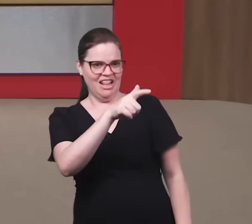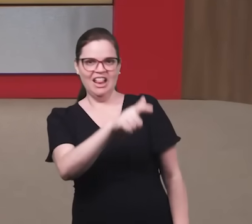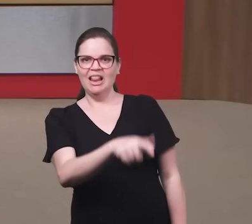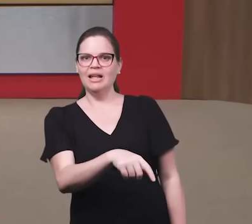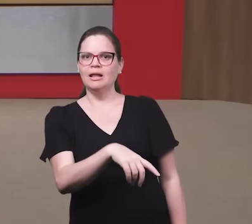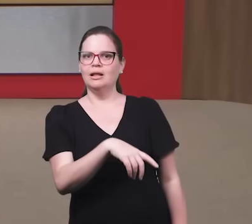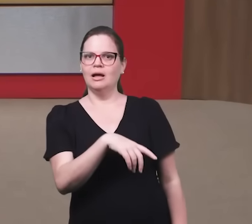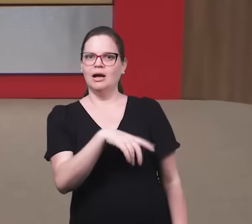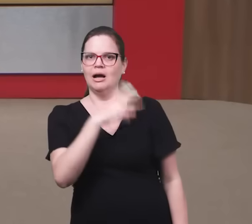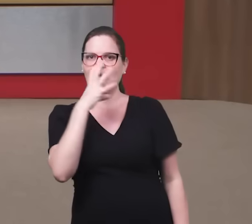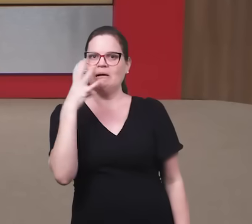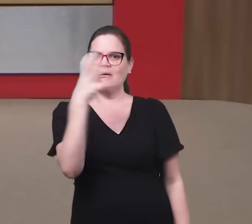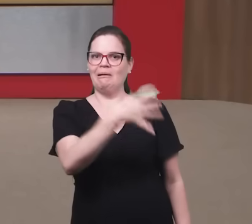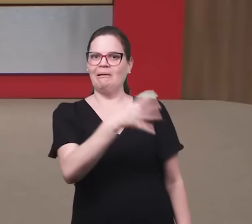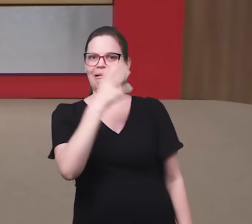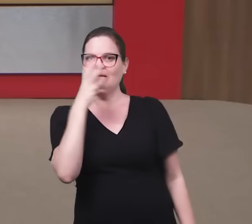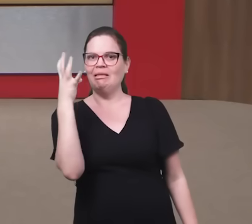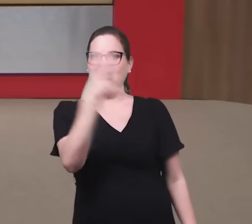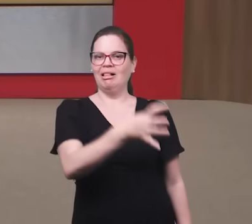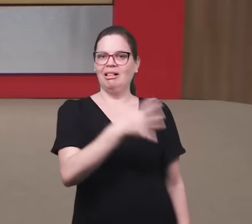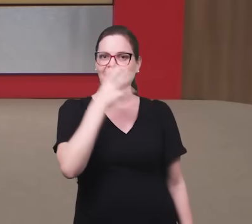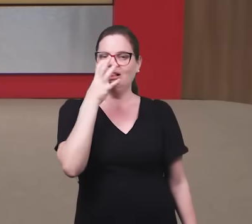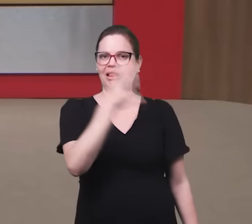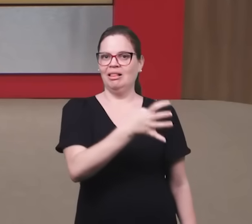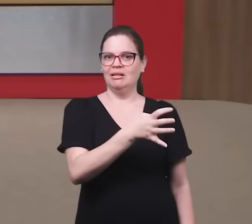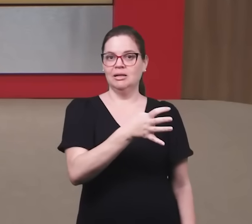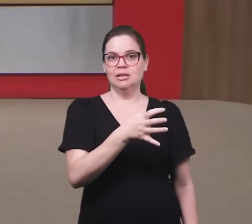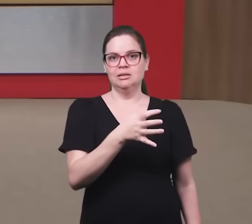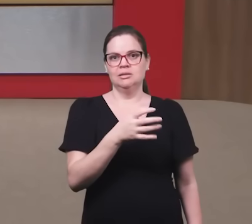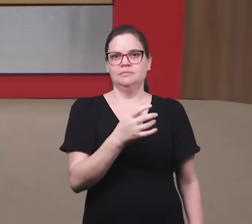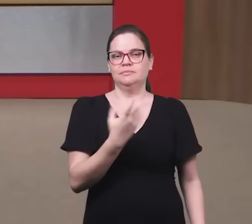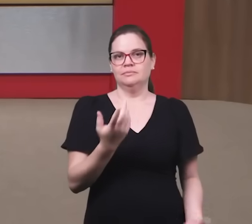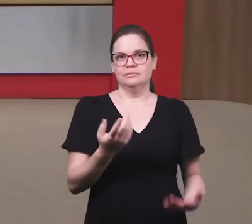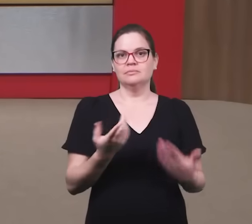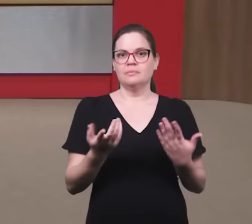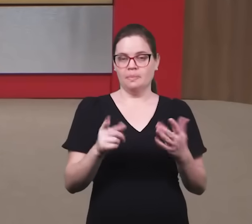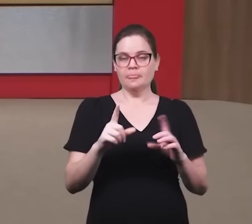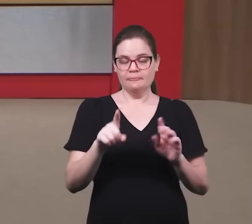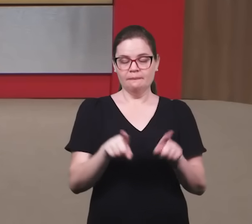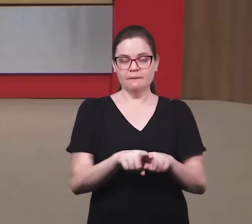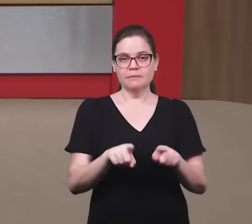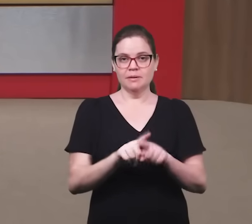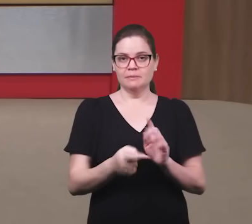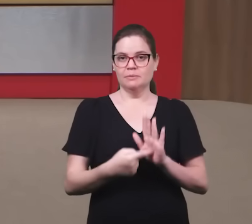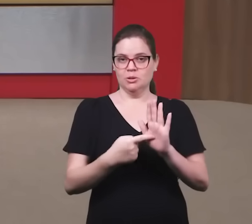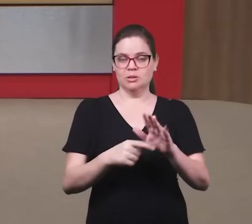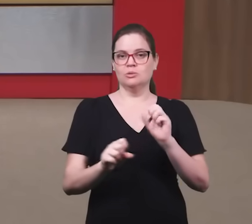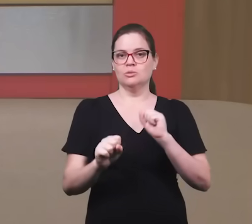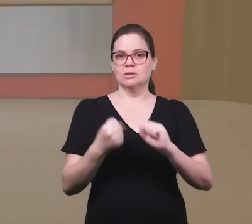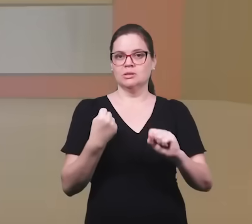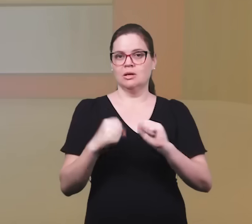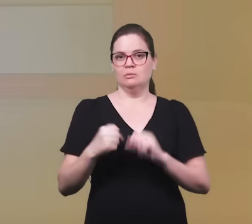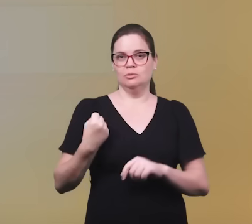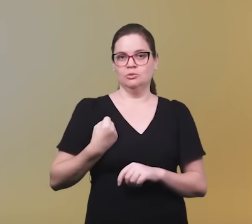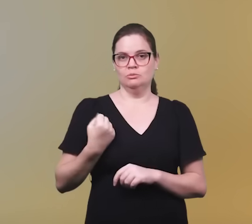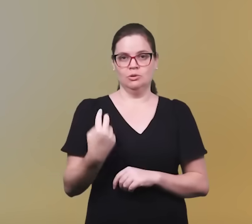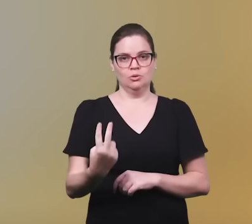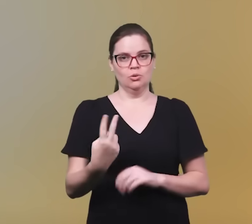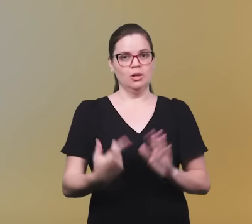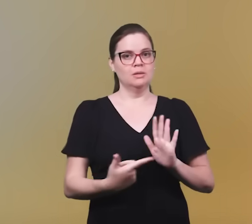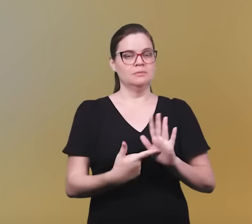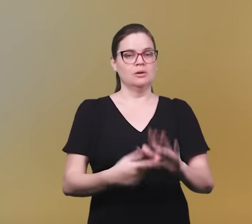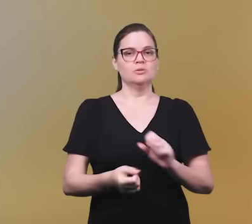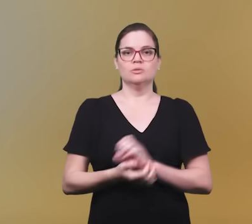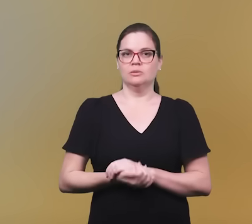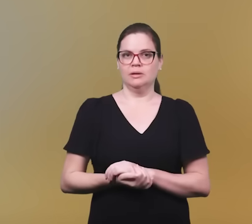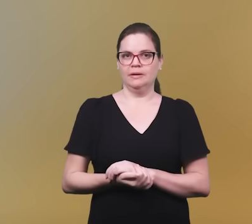de esperança que ele pudesse ter. Diz esse mesmo salmo agora no verso 2, muitos